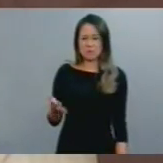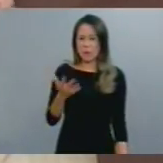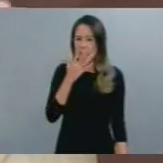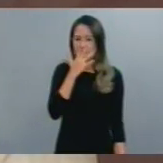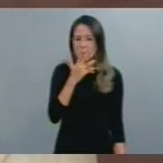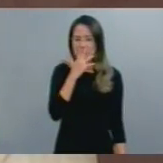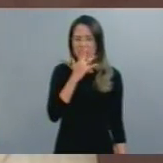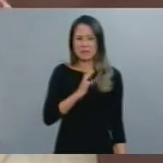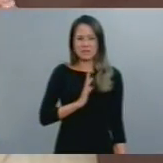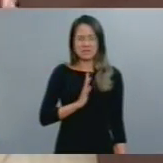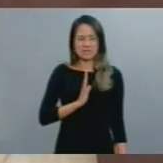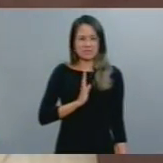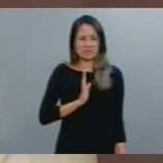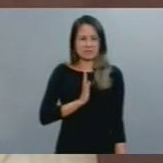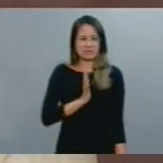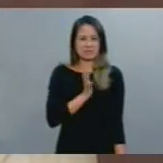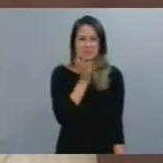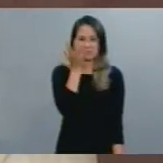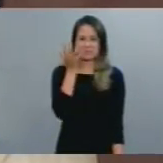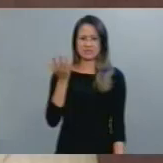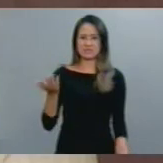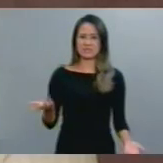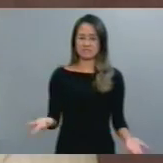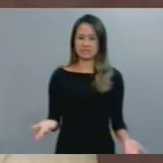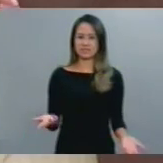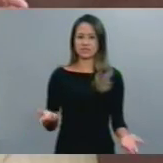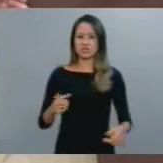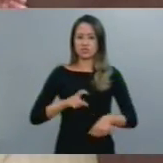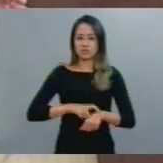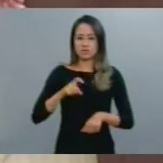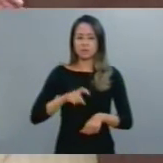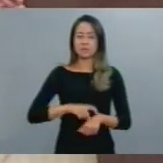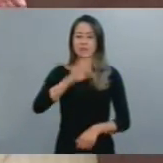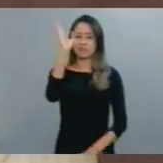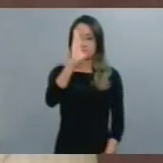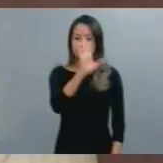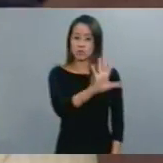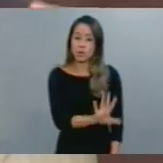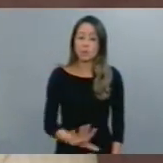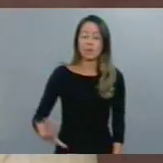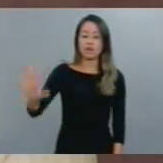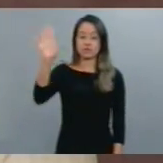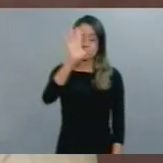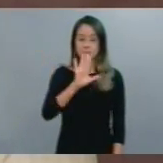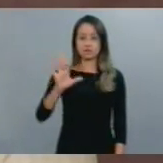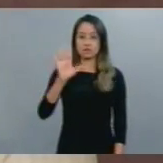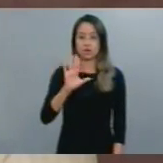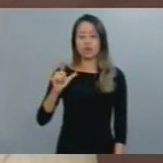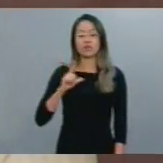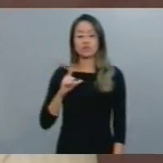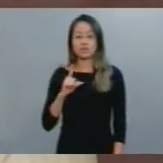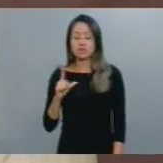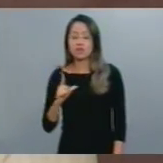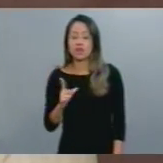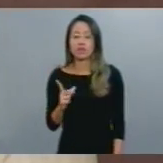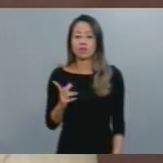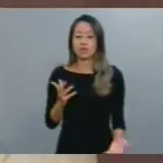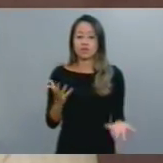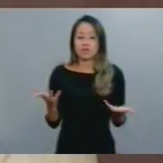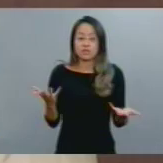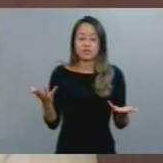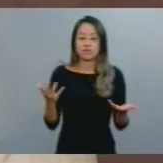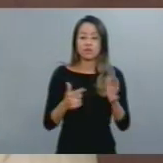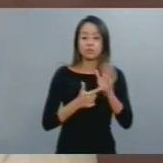a grande parte da população brasileira tem com relação à esfera pública,